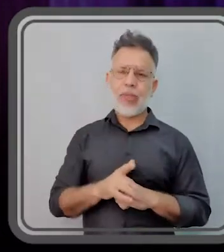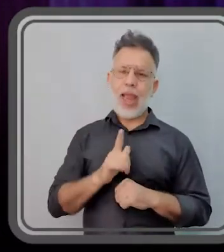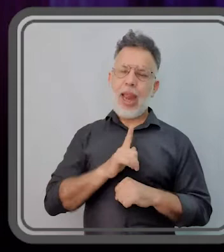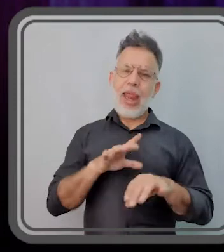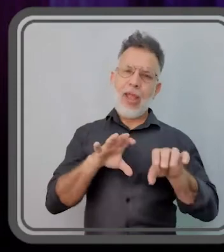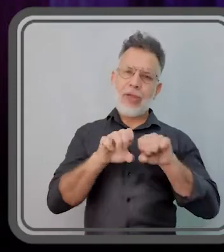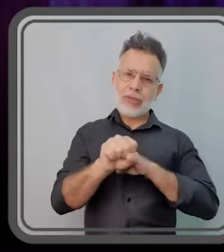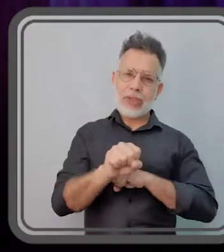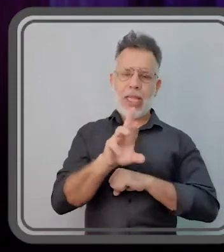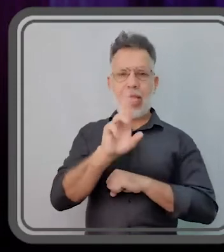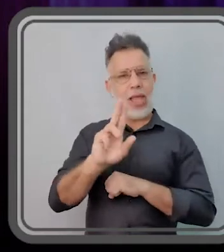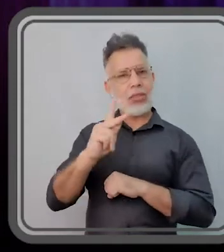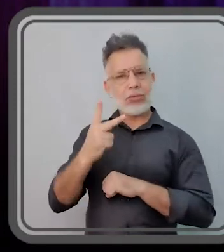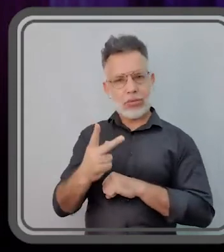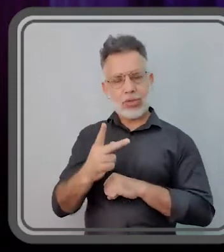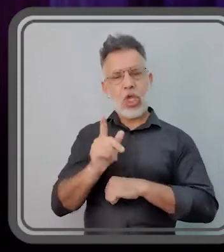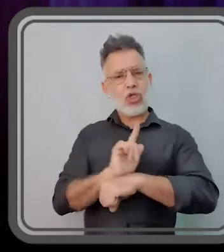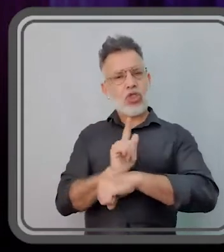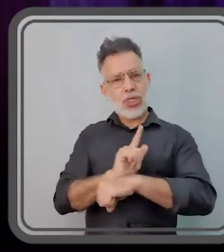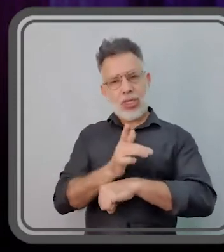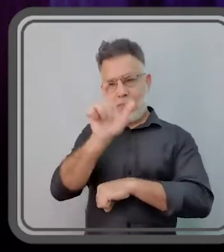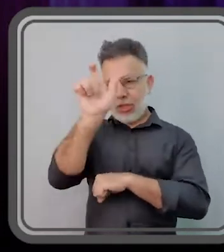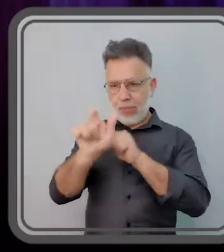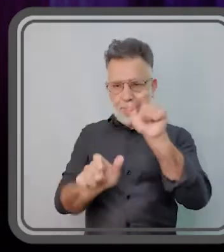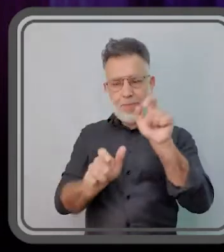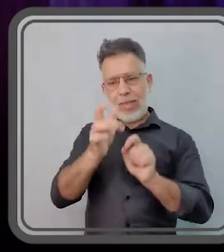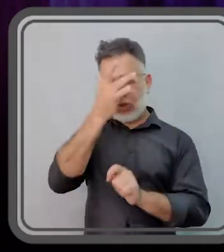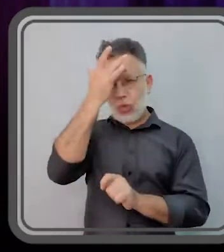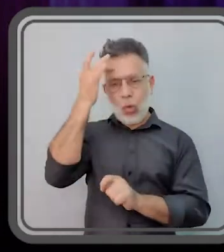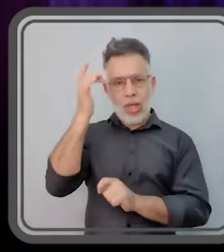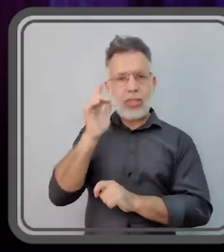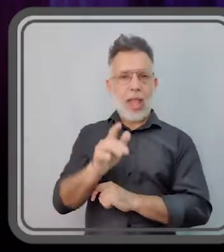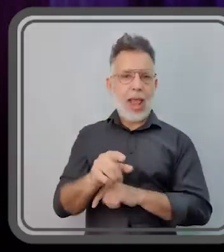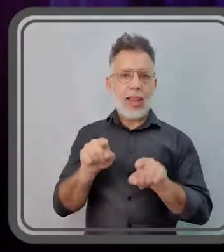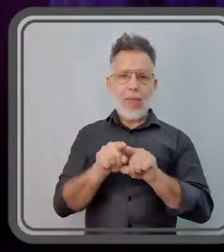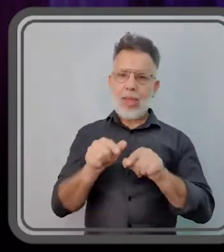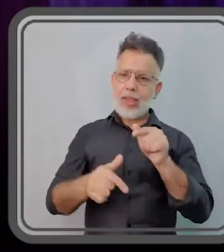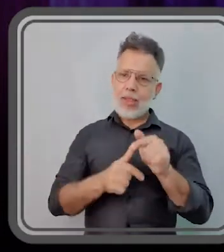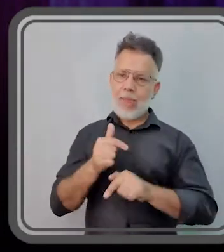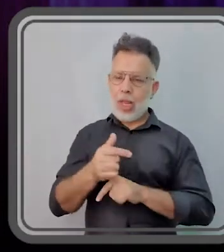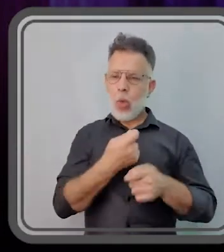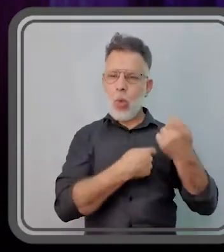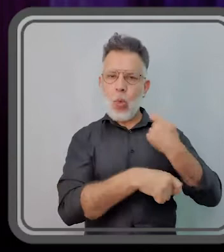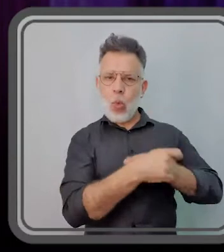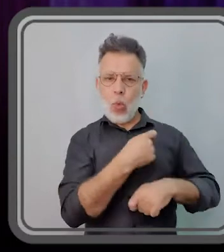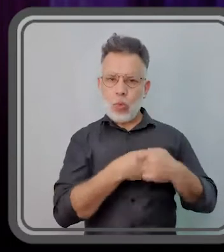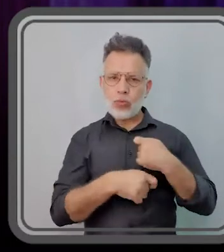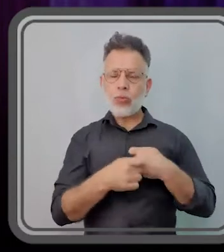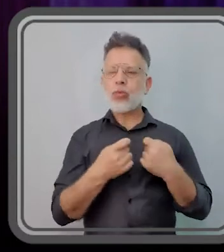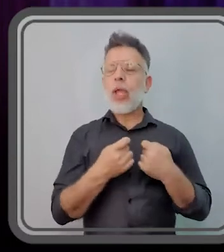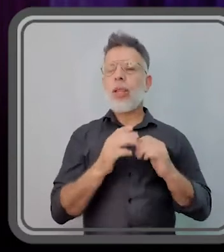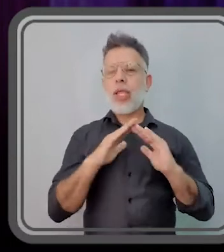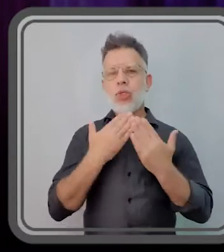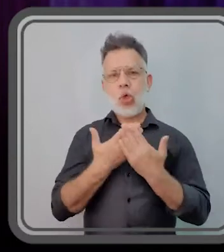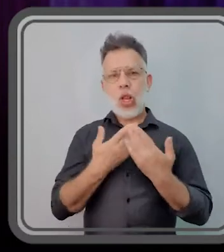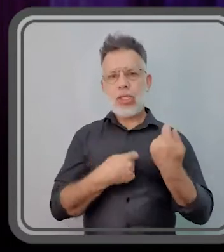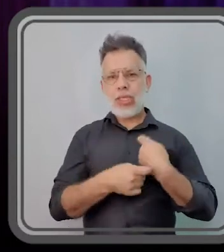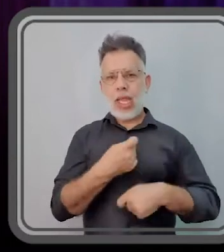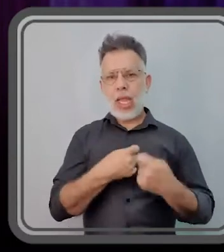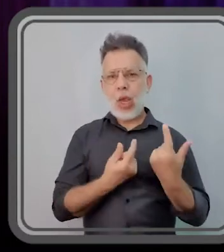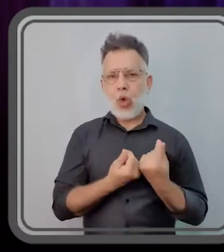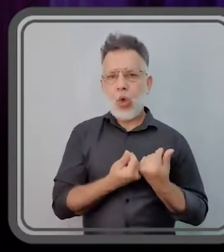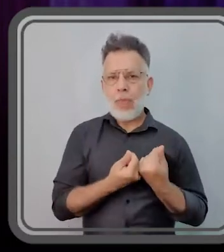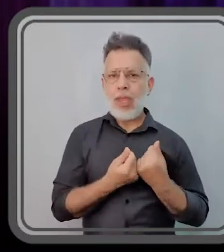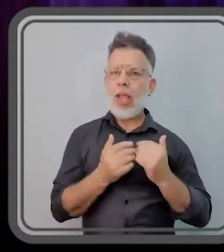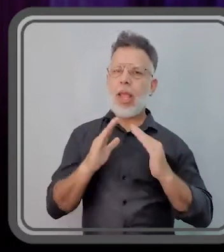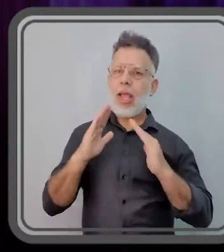graduada em recursos humanos, de gerenciamento de pessoas, né? Ela que já trabalhou no Departamento de Comércio, na Escola de Economia de Delhi, Universidade de